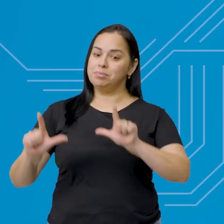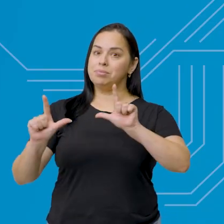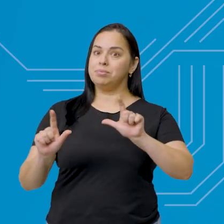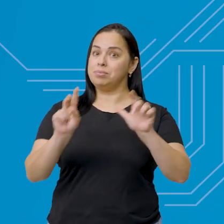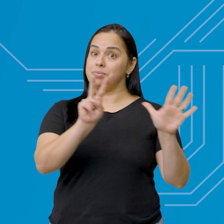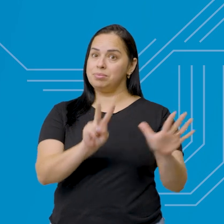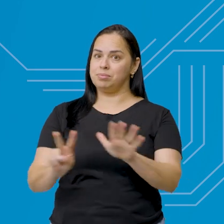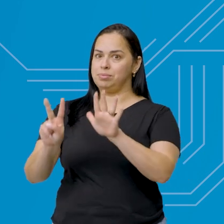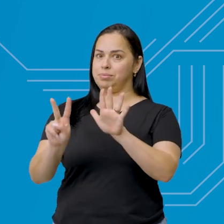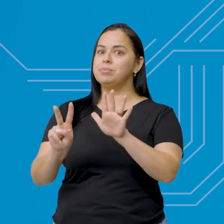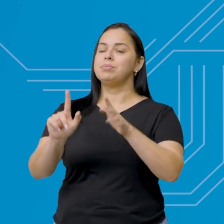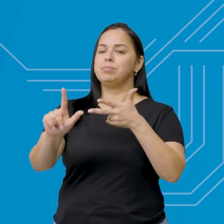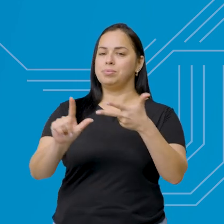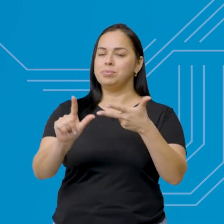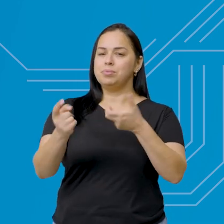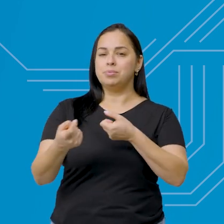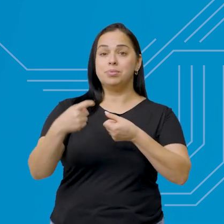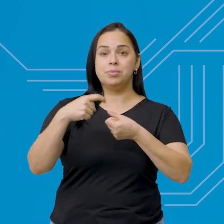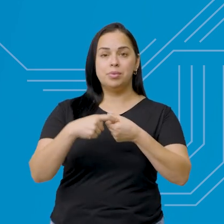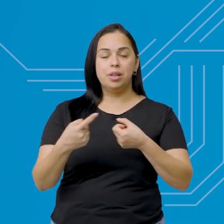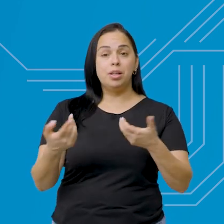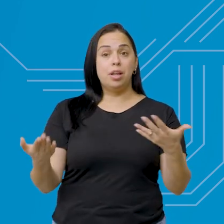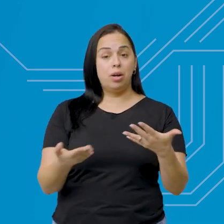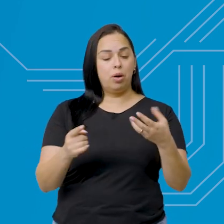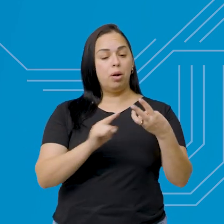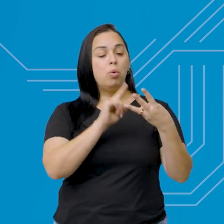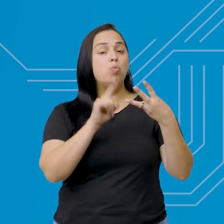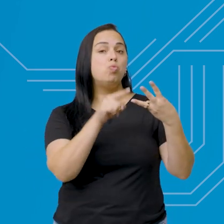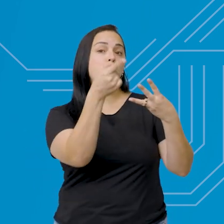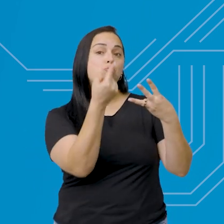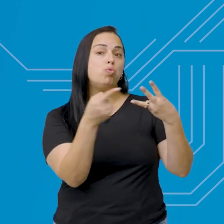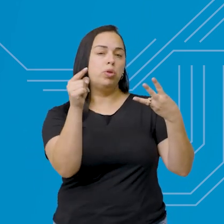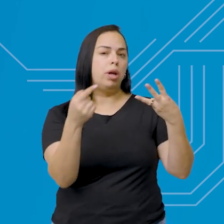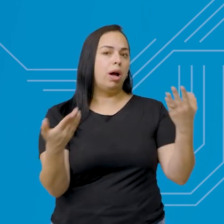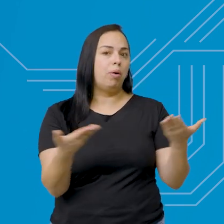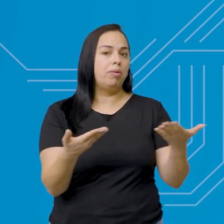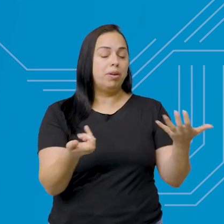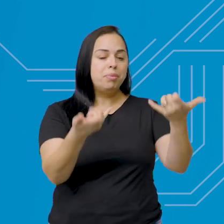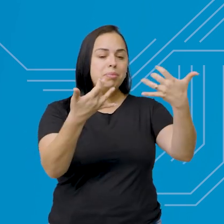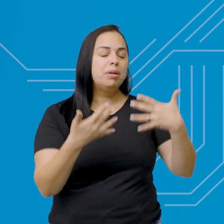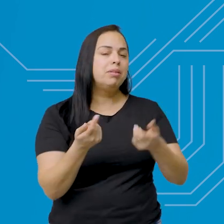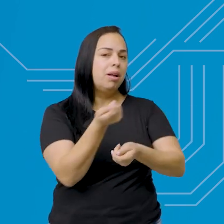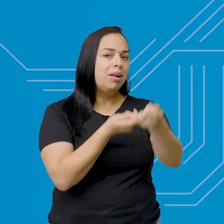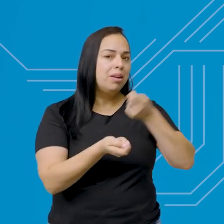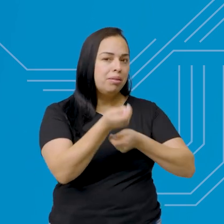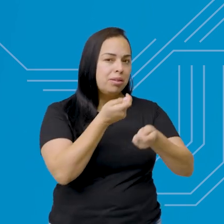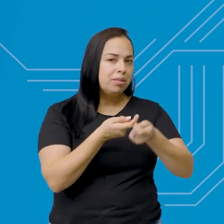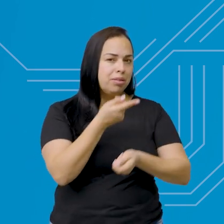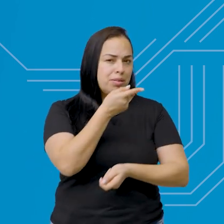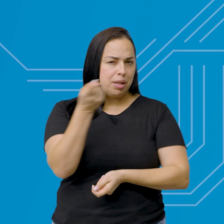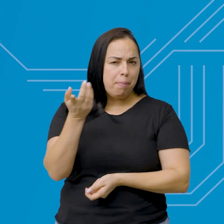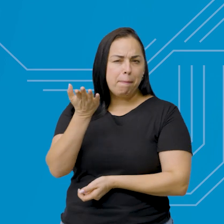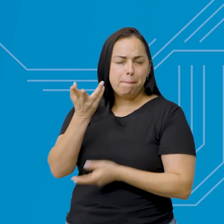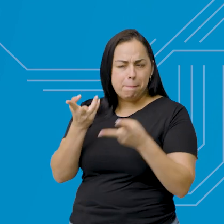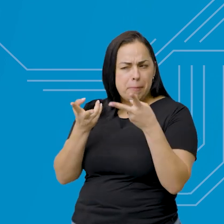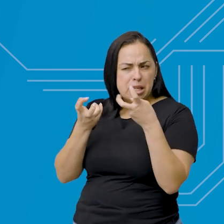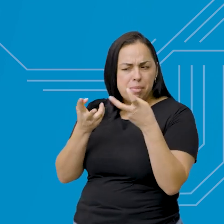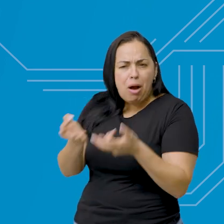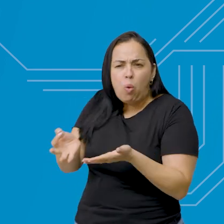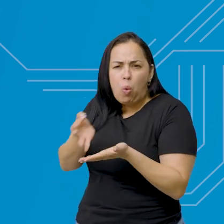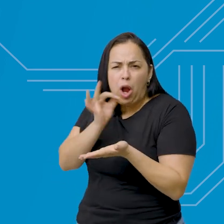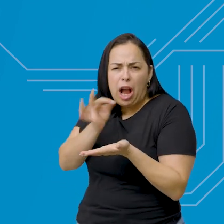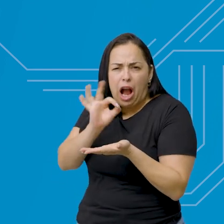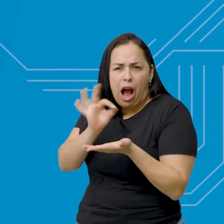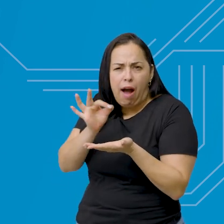Voltamos com Semana Legislativa e para começar o último bloco vamos falar de economia. Você percebeu que aquele cafezinho que